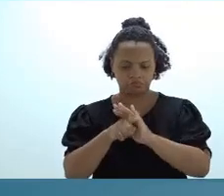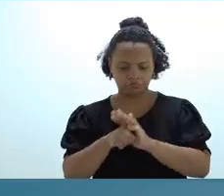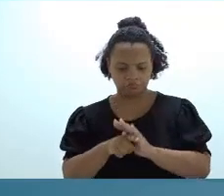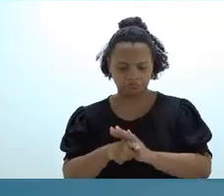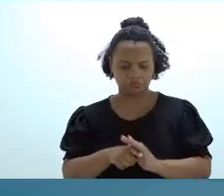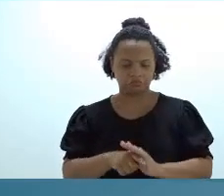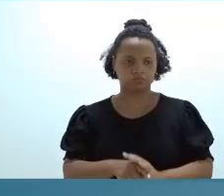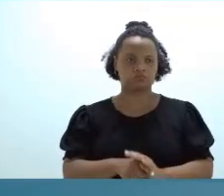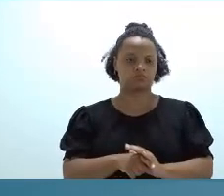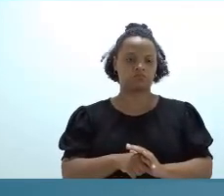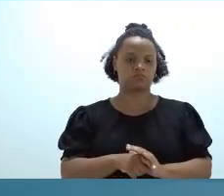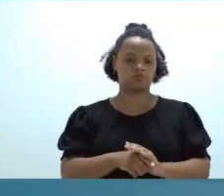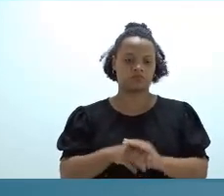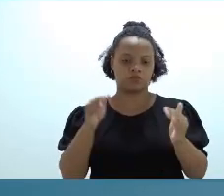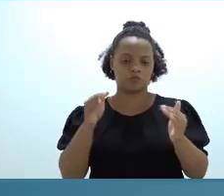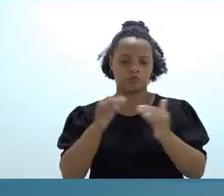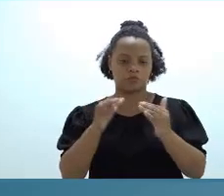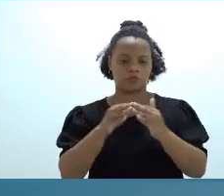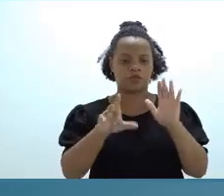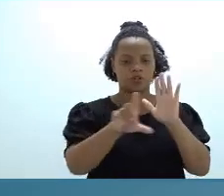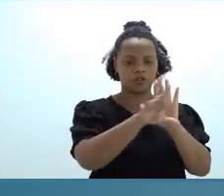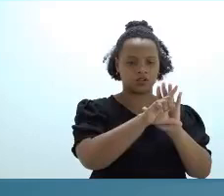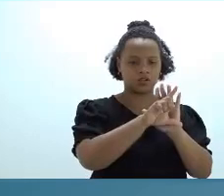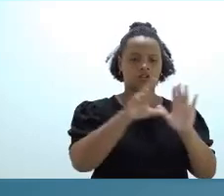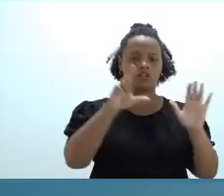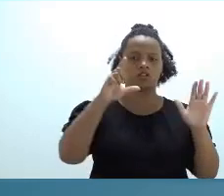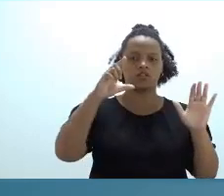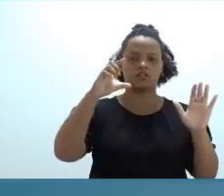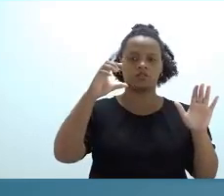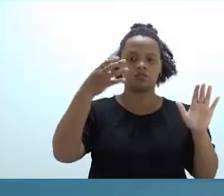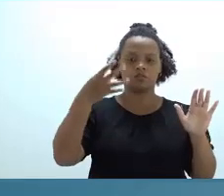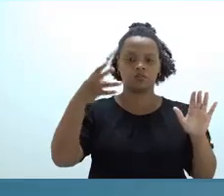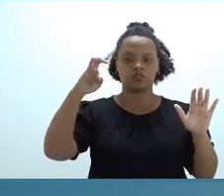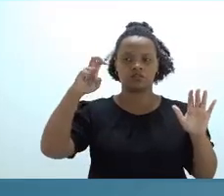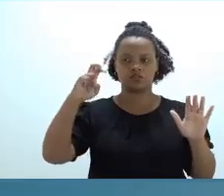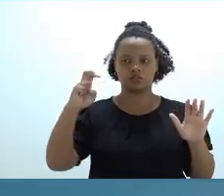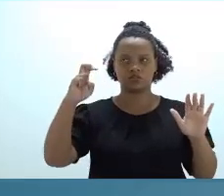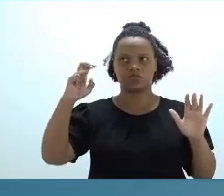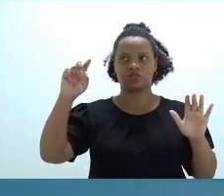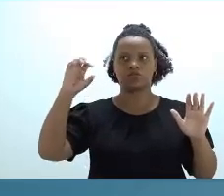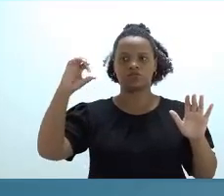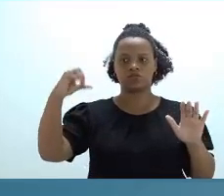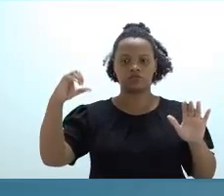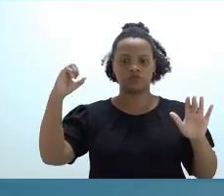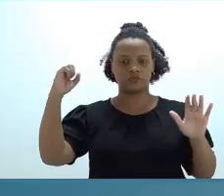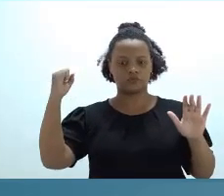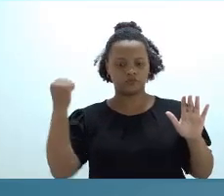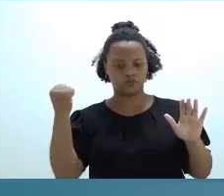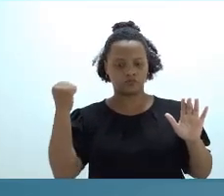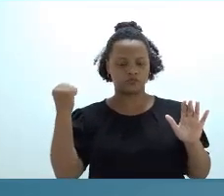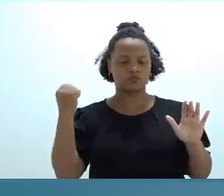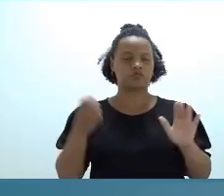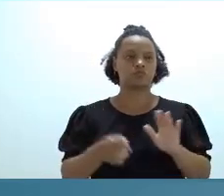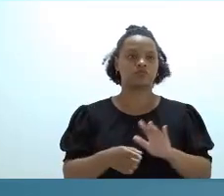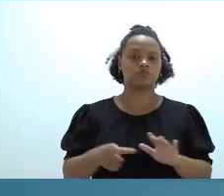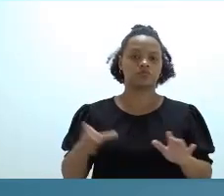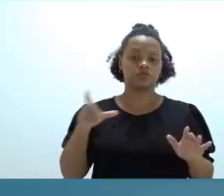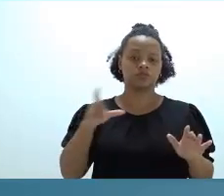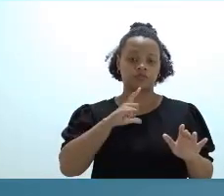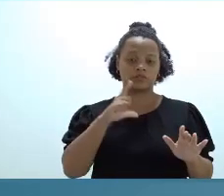com a Lei Complementar 9598, constata-se, inclusive, a existência de uma exceção, uma vez que, se o parágrafo